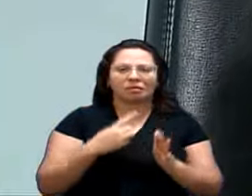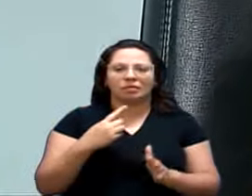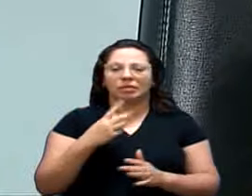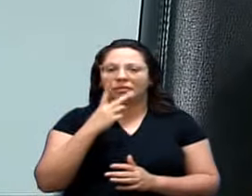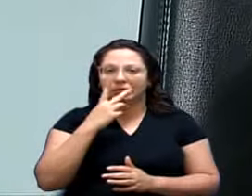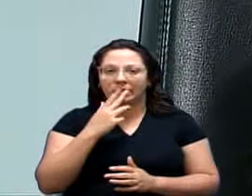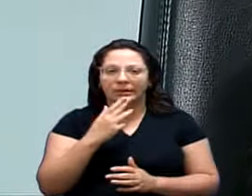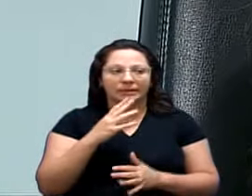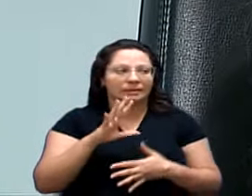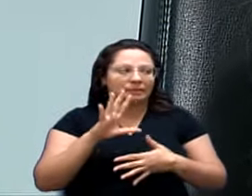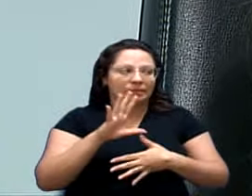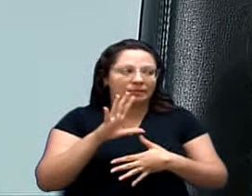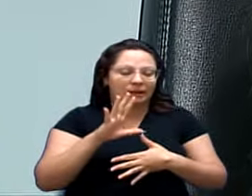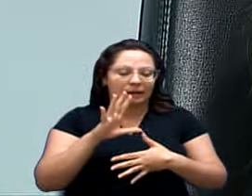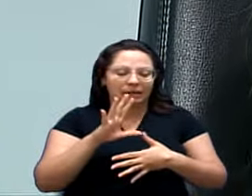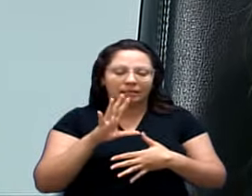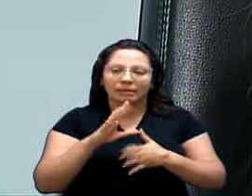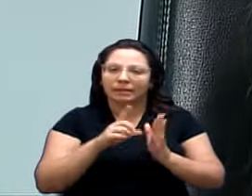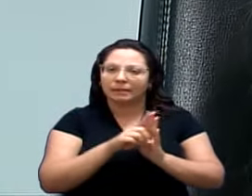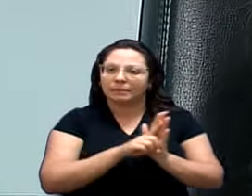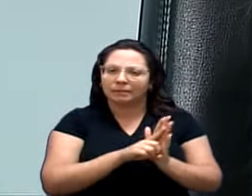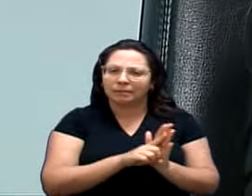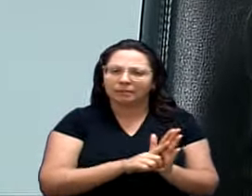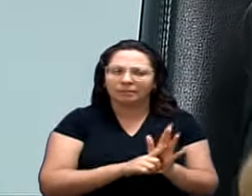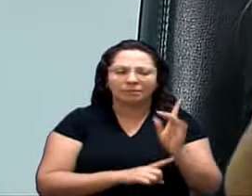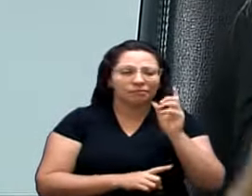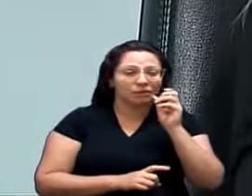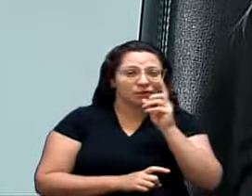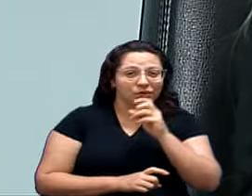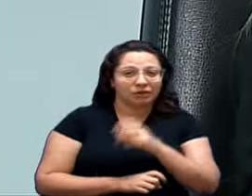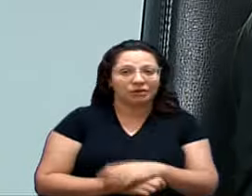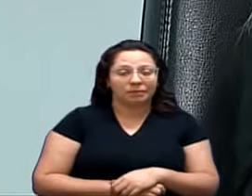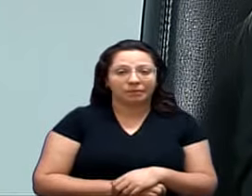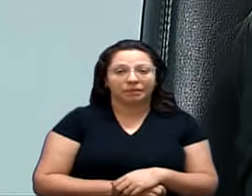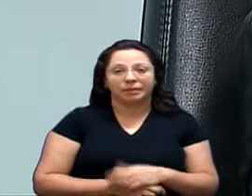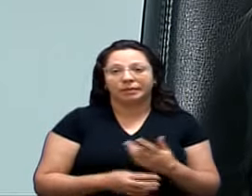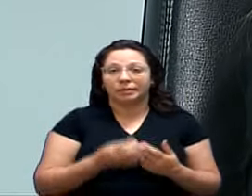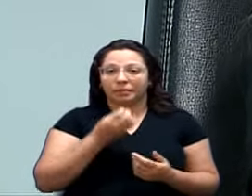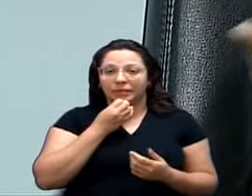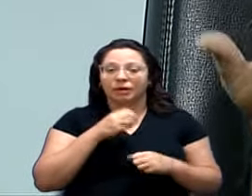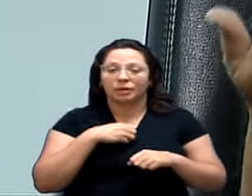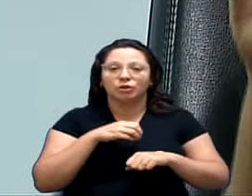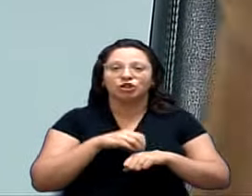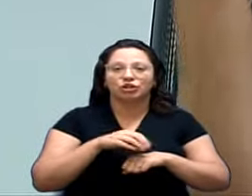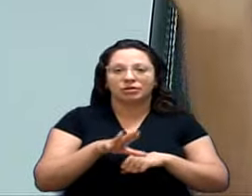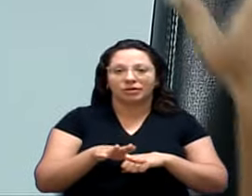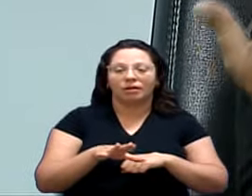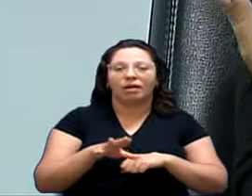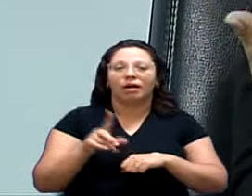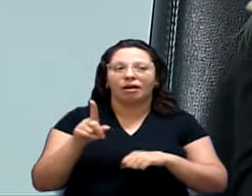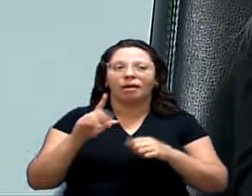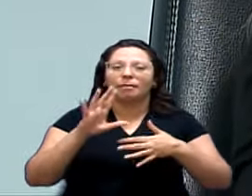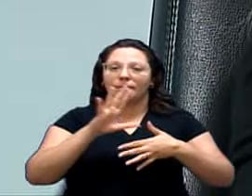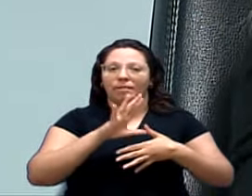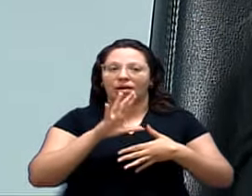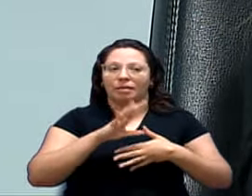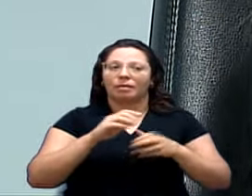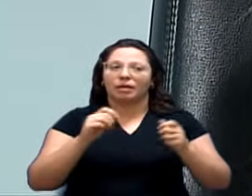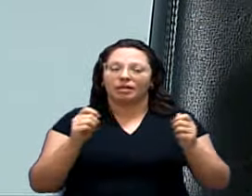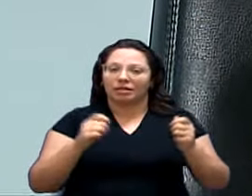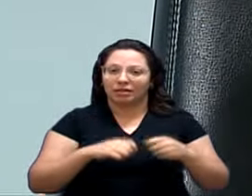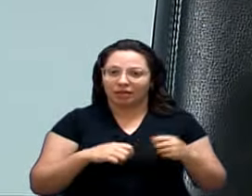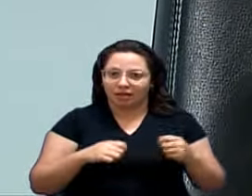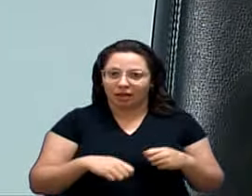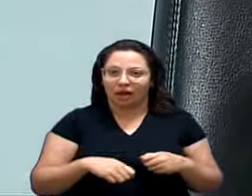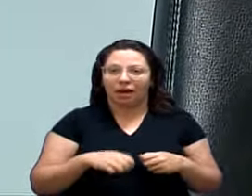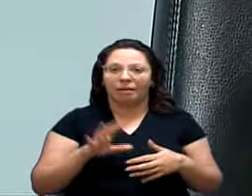avaliar os mapas então que pelo menos no dia de cada apresentação seja disponibilizado pras pessoas porque